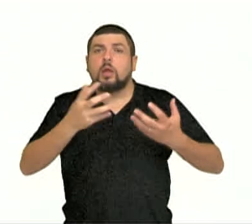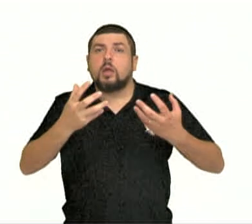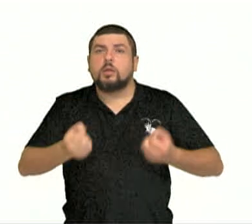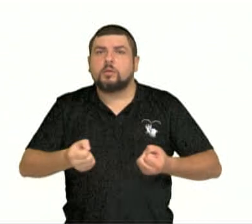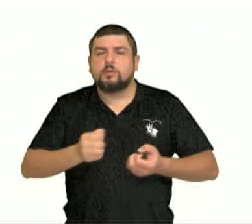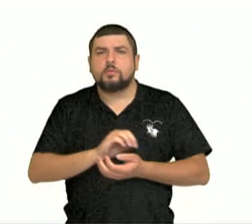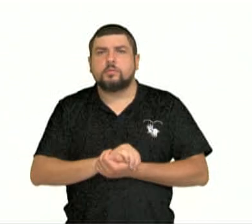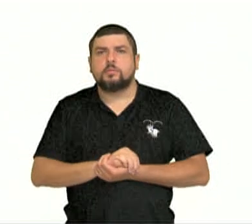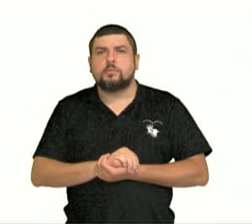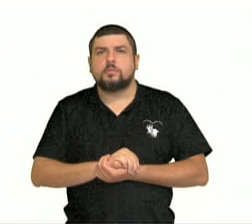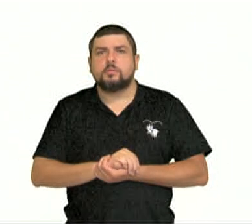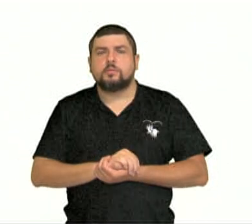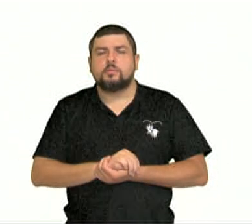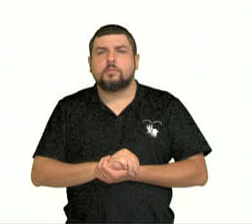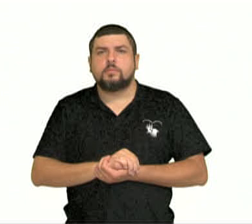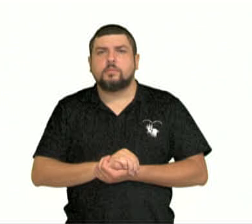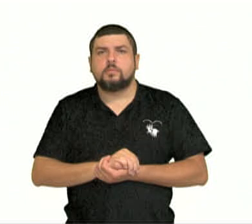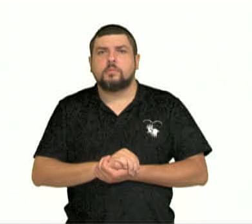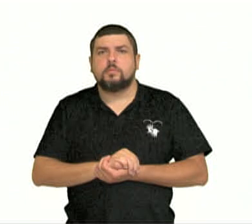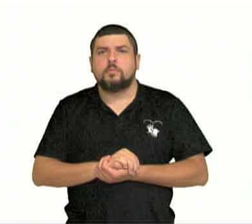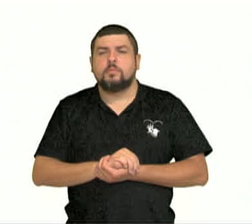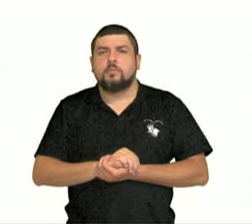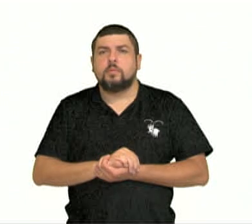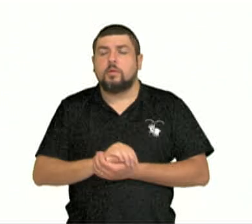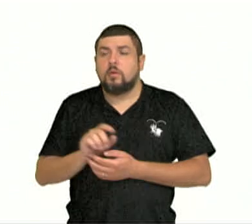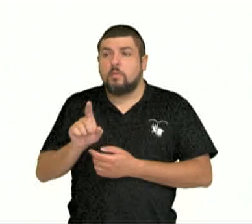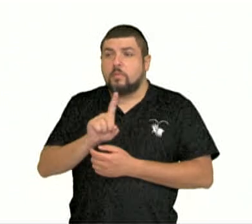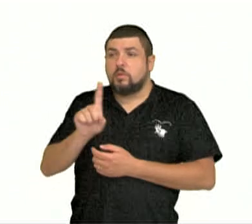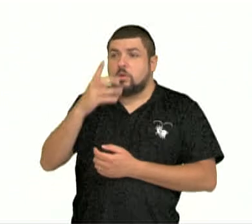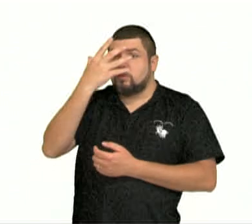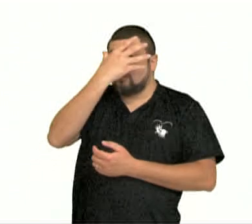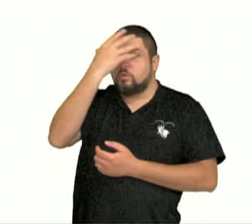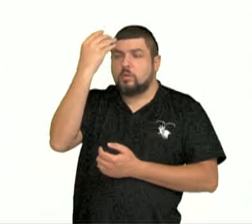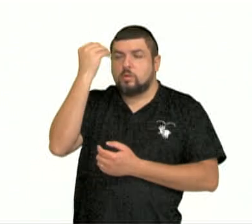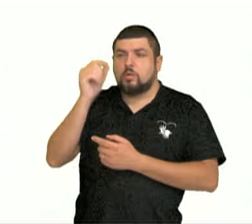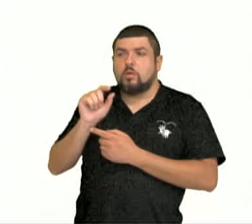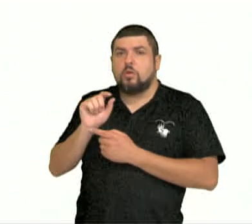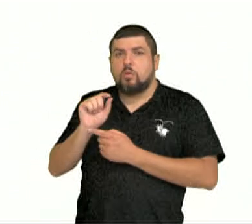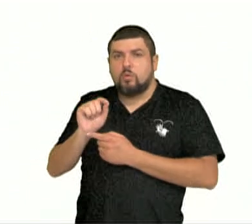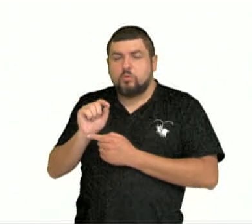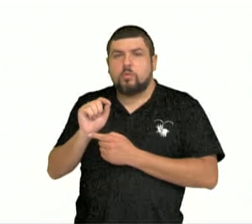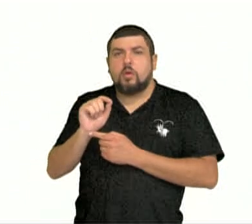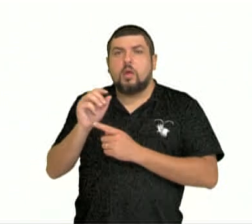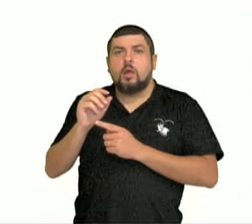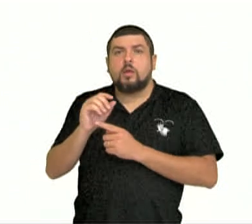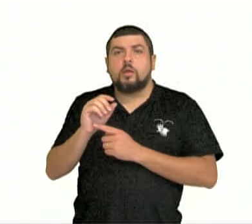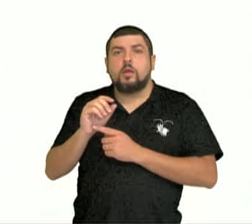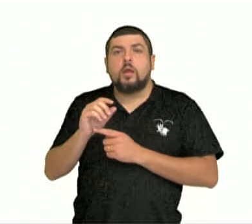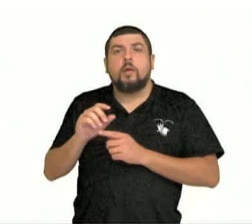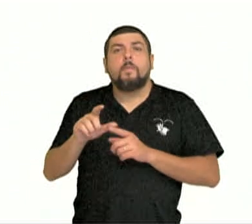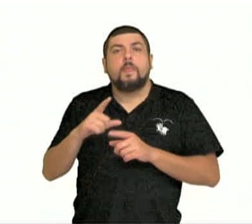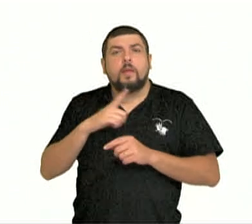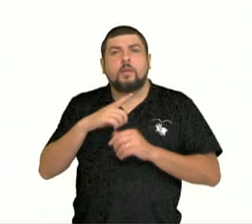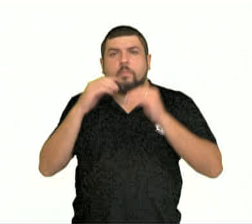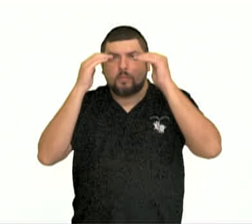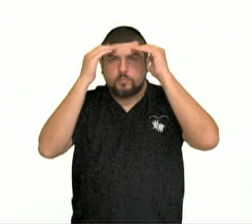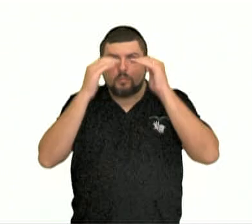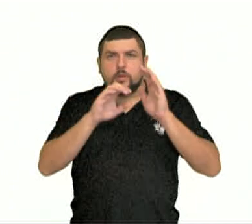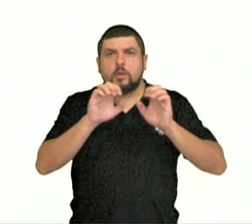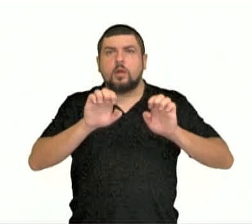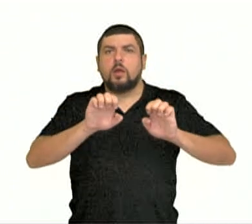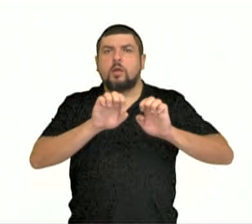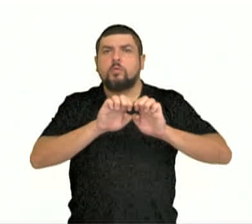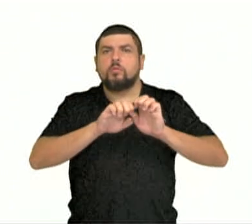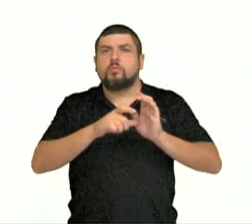bem, não esquecendo sobremaneira que tais modalidades obedecem a uma estrutura previamente